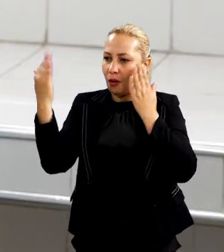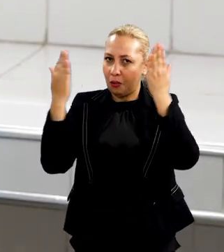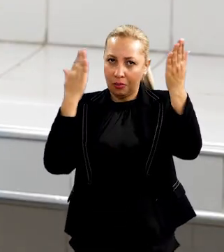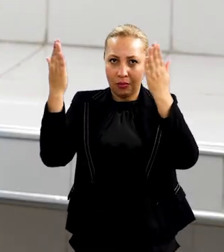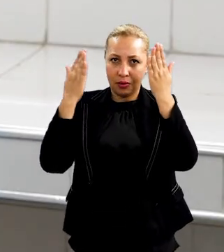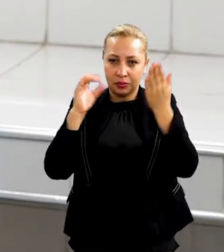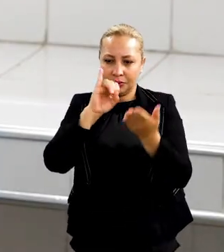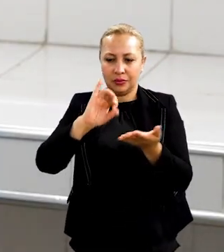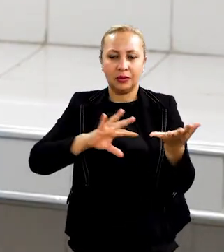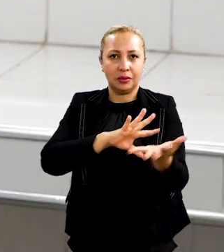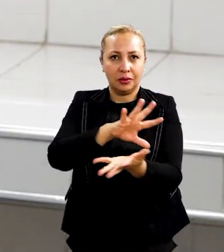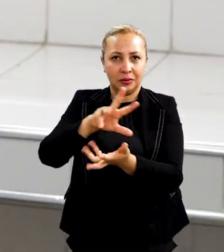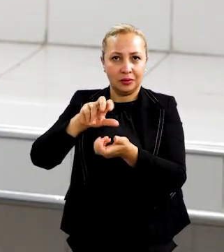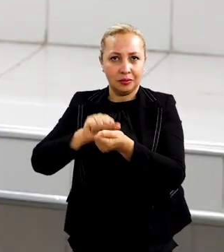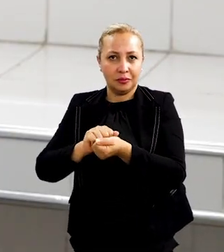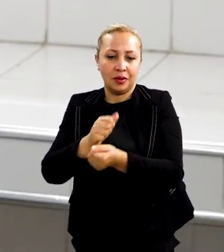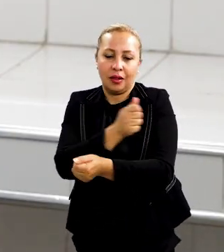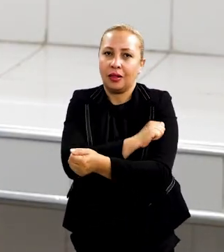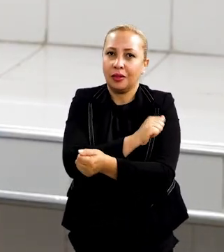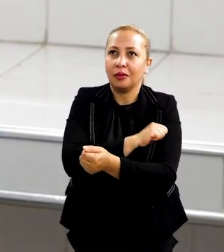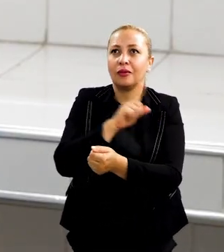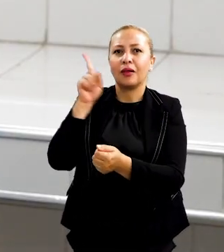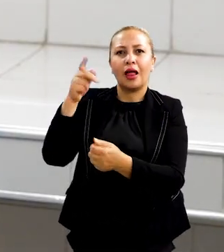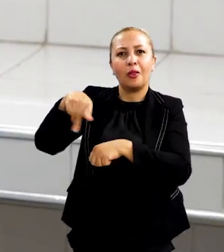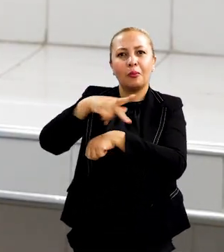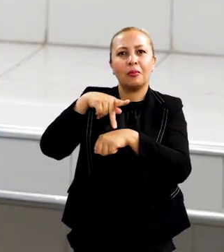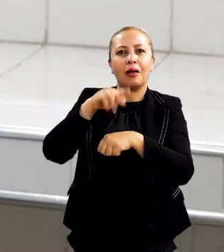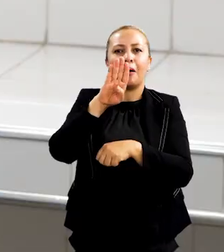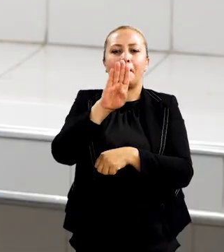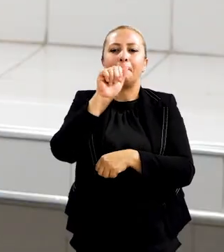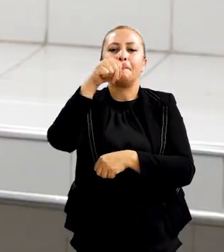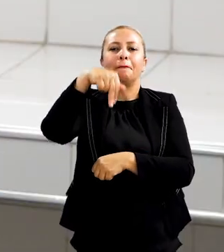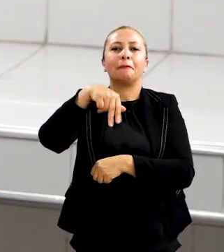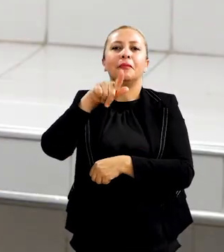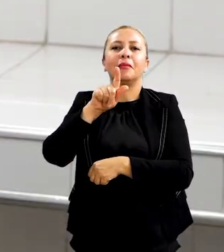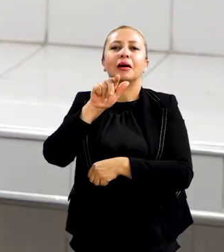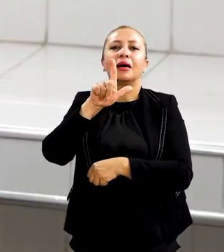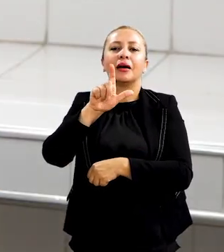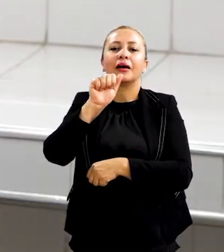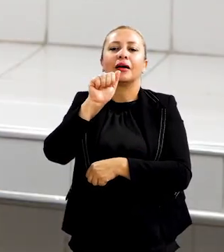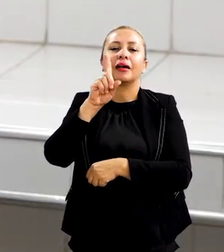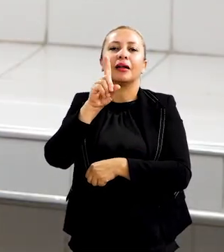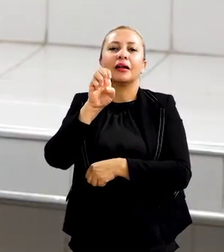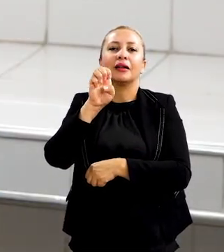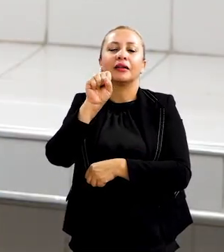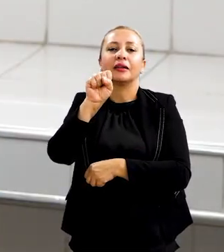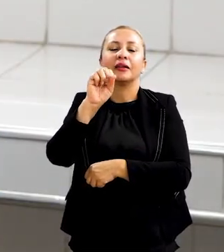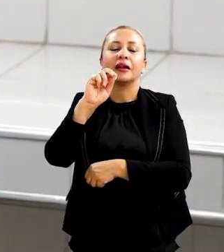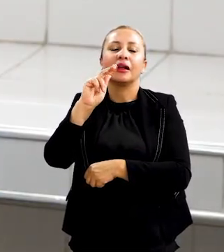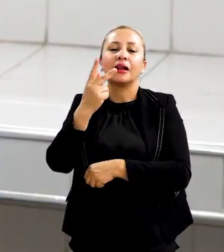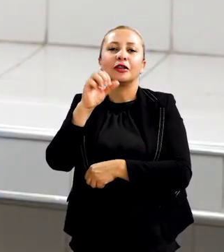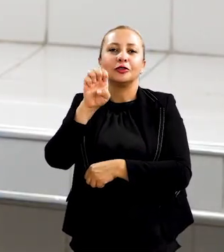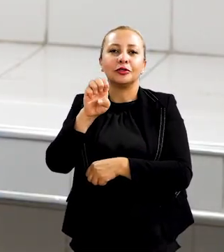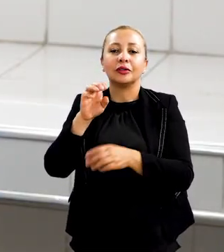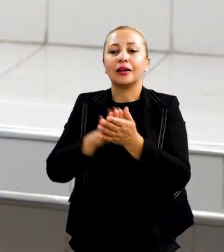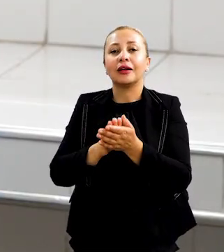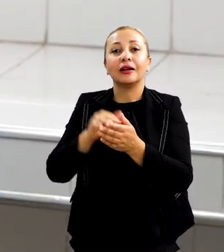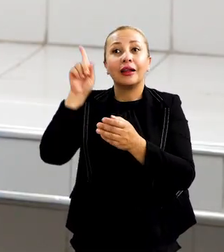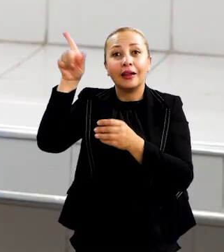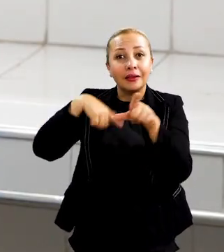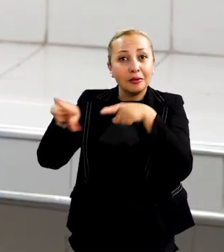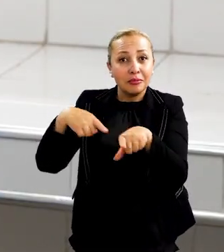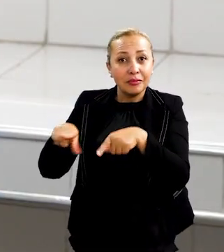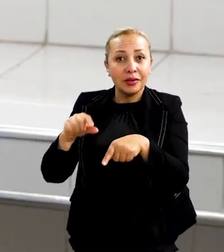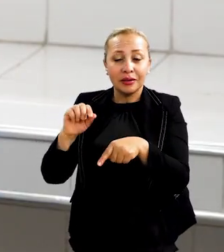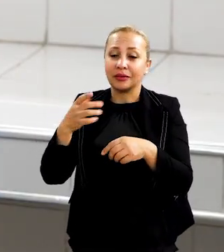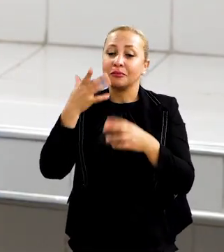comparação internacional. A gente está com um aluno que veio de Bangladesh, que trabalha com recuperação de manguezal lá em Bangladesh, que a gente vai fazer agora algumas